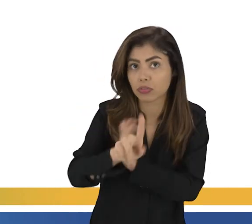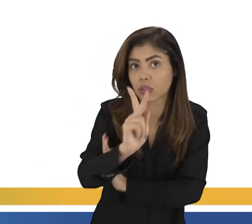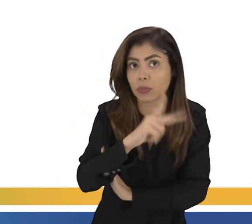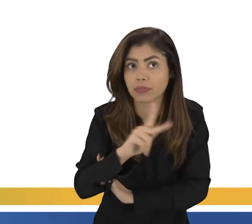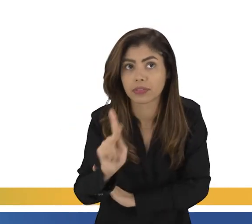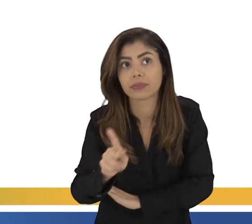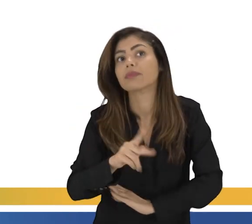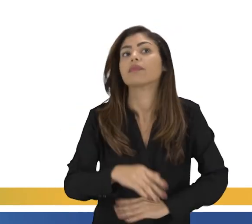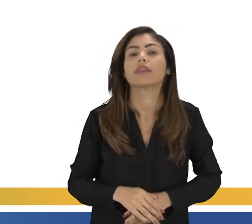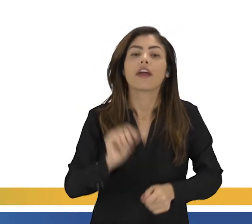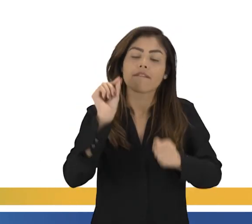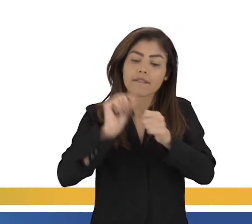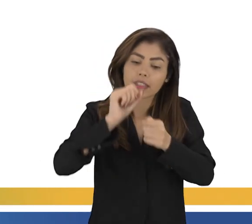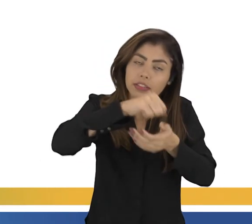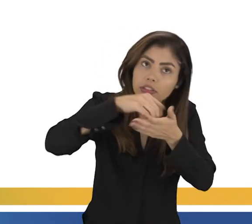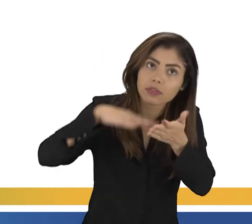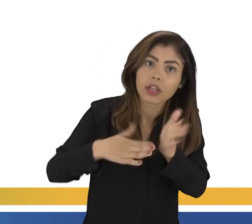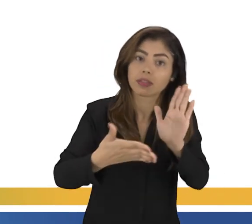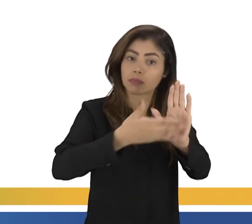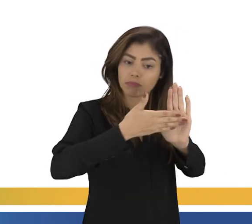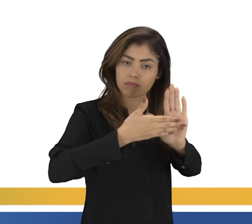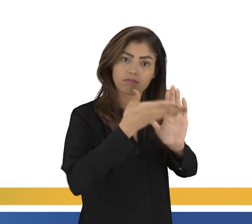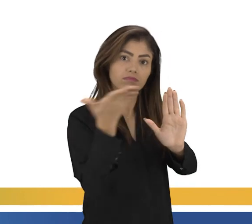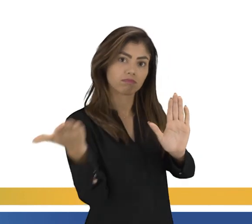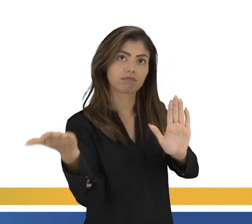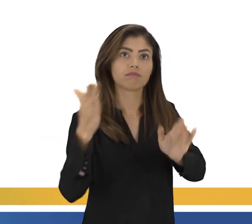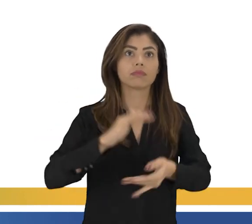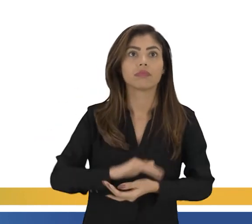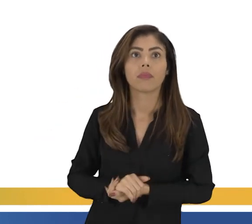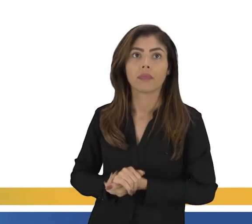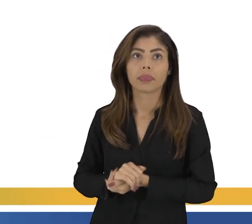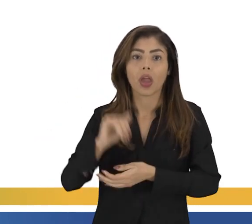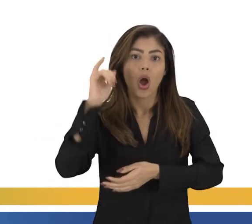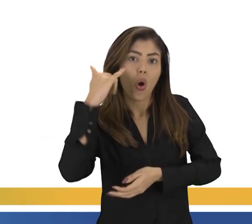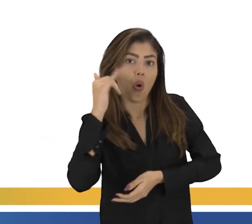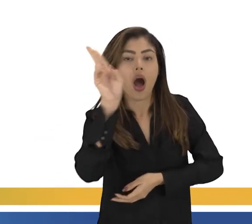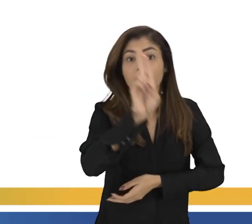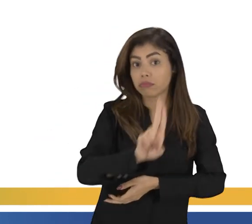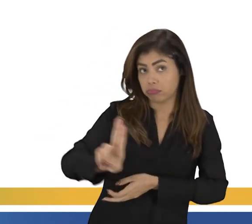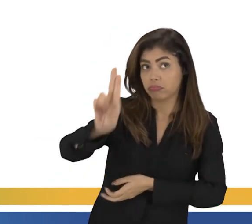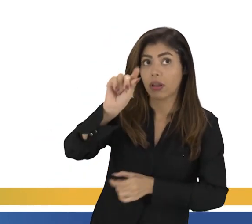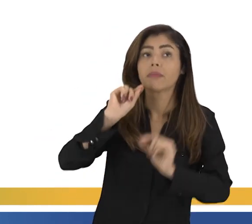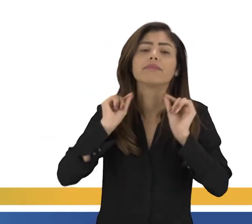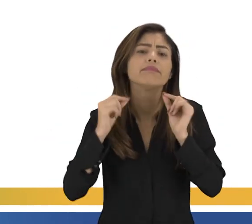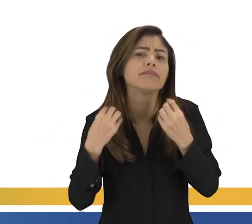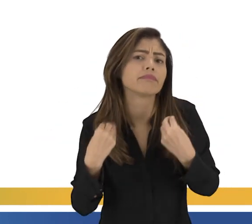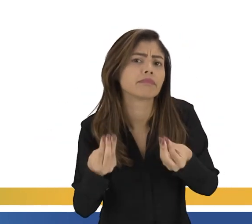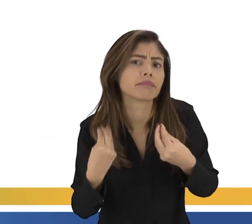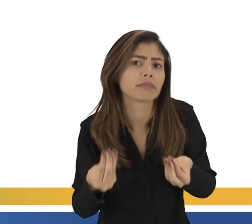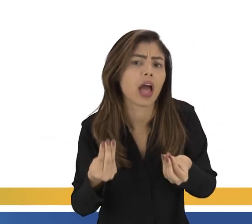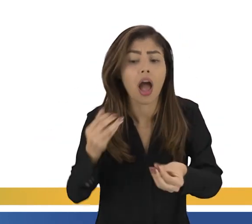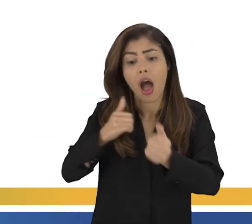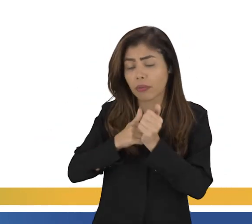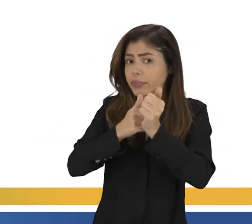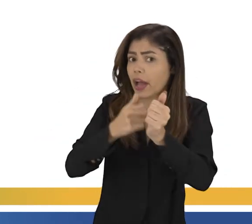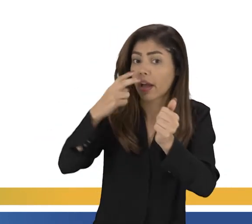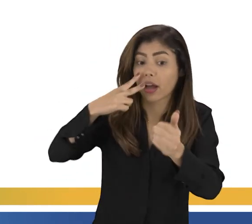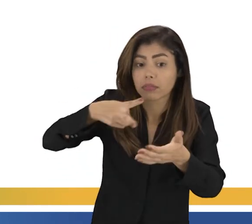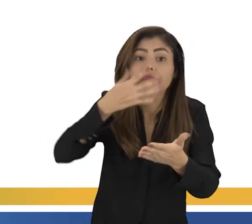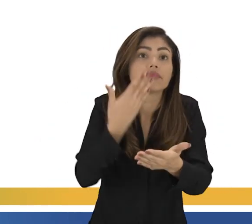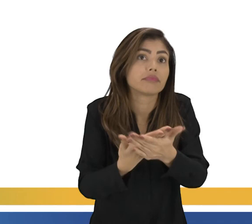Realize as tarefas e atividades propostas. Use o celular para quê? Acompanhar as